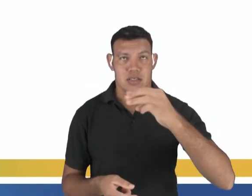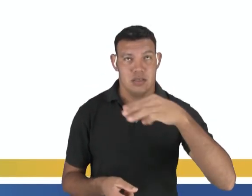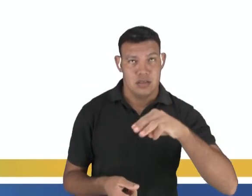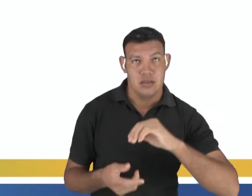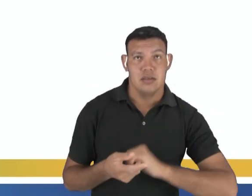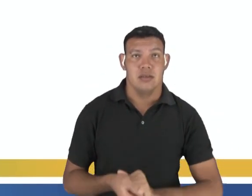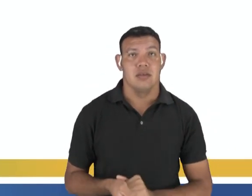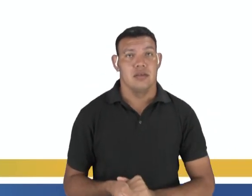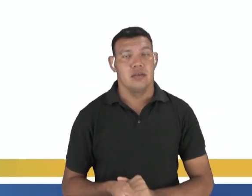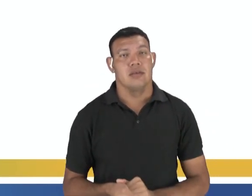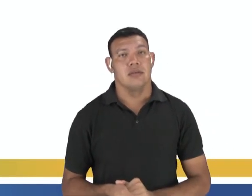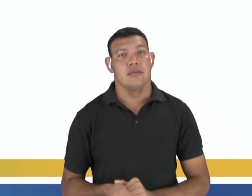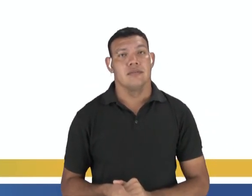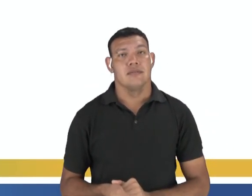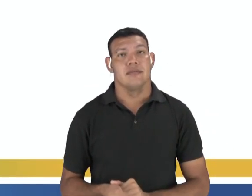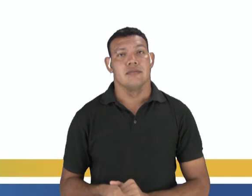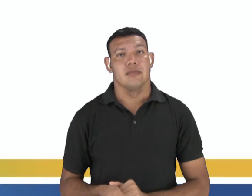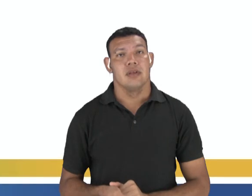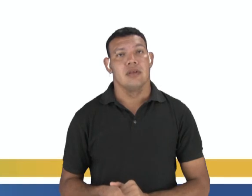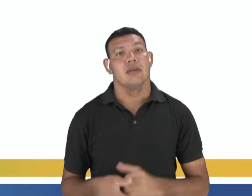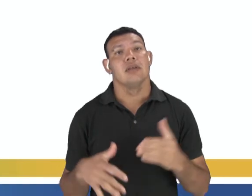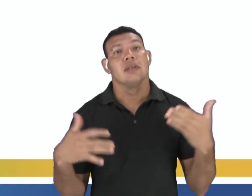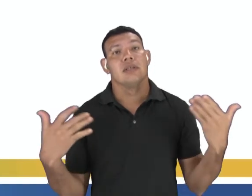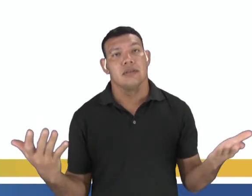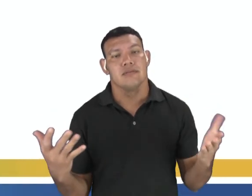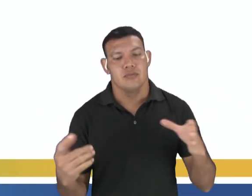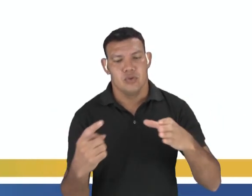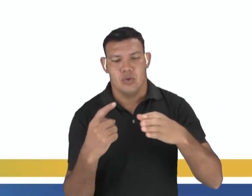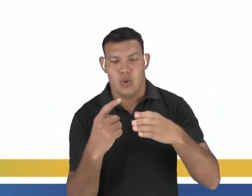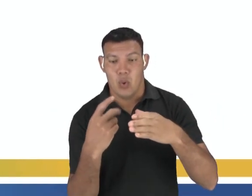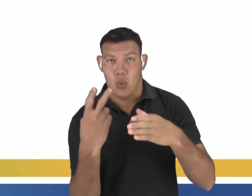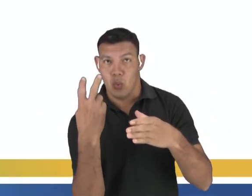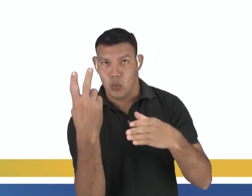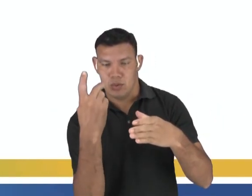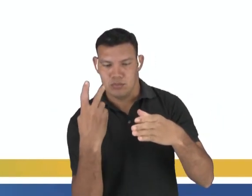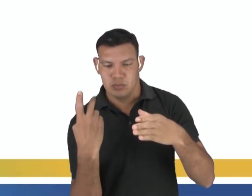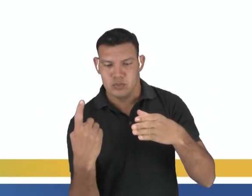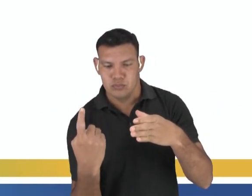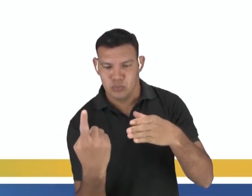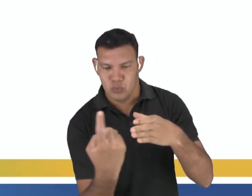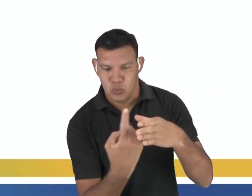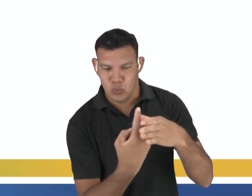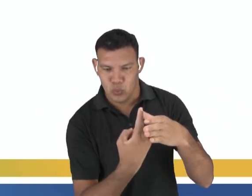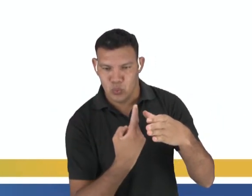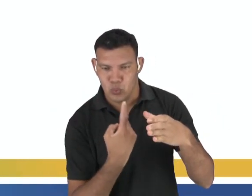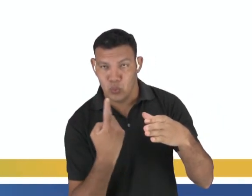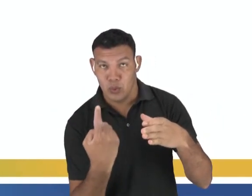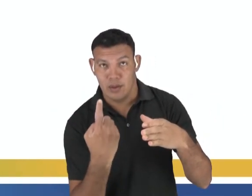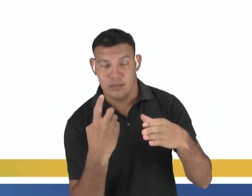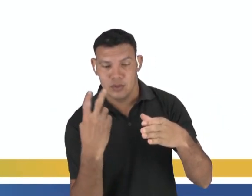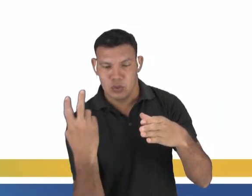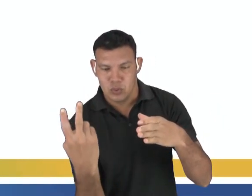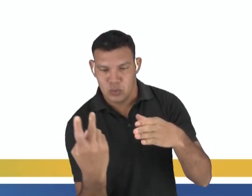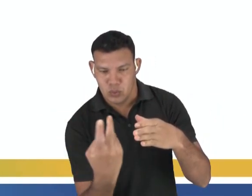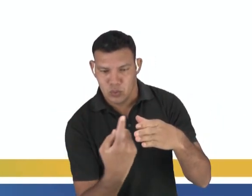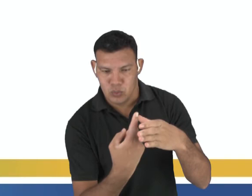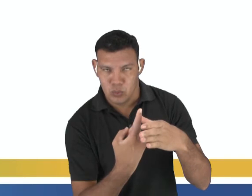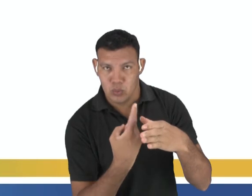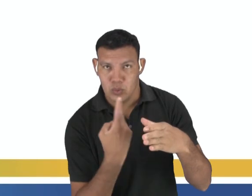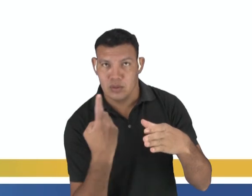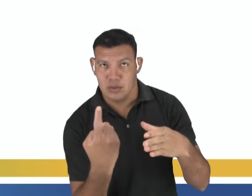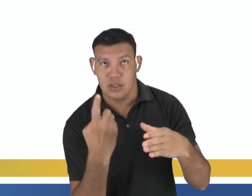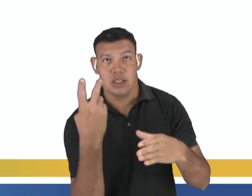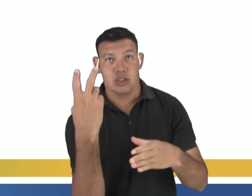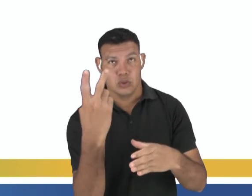foram realizadas 2,25 voltas, eu tenho que a distância total vai ser